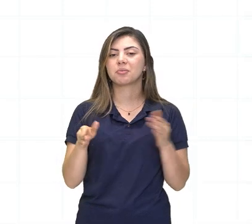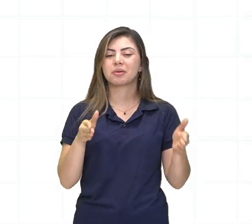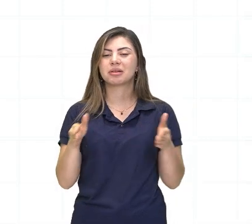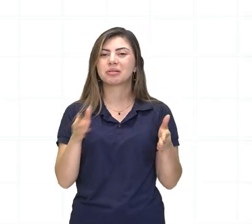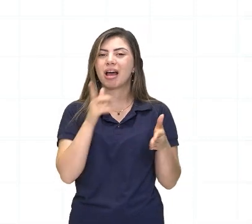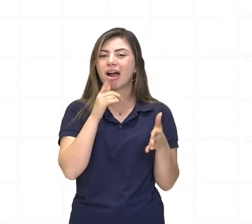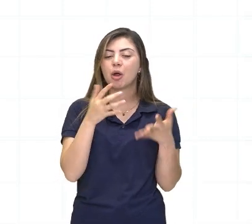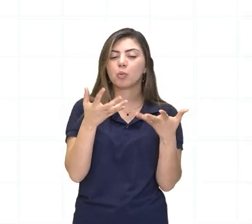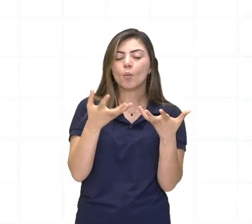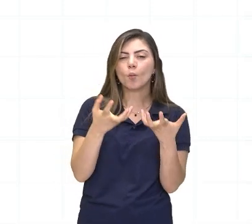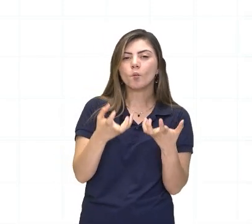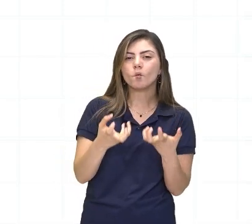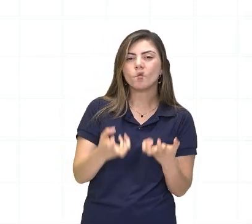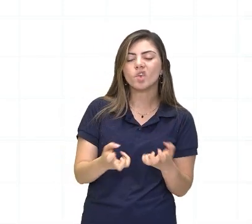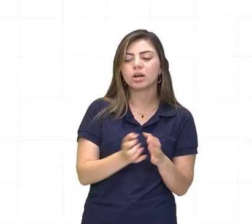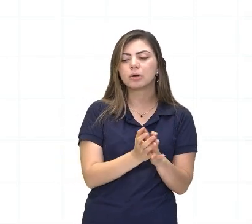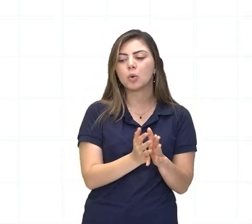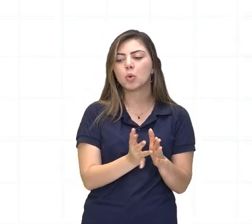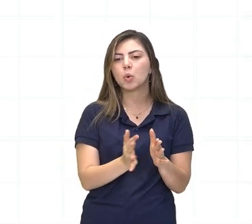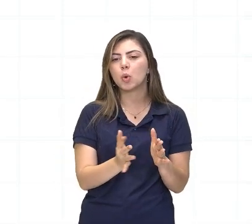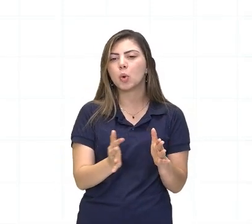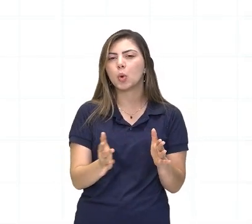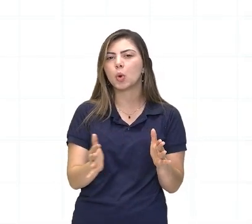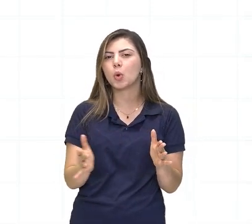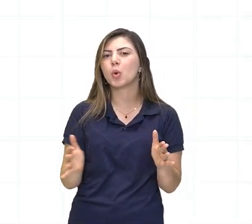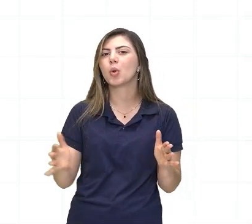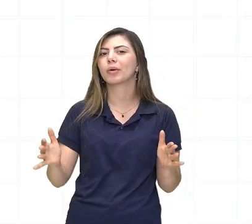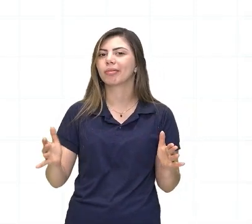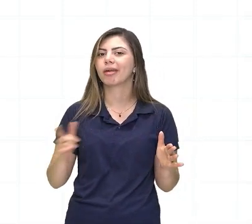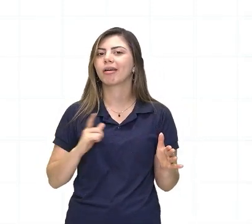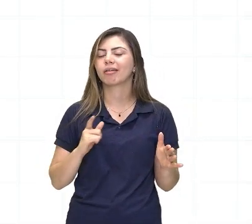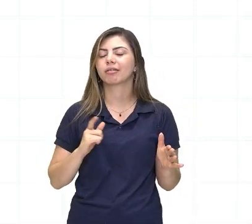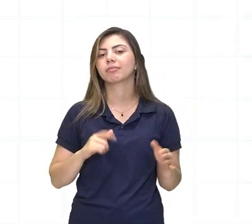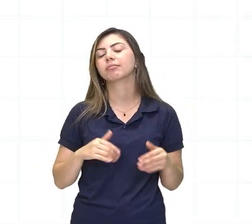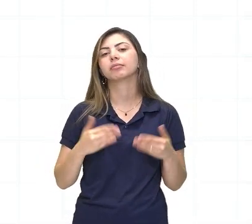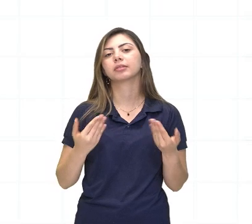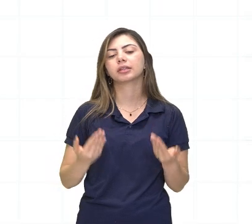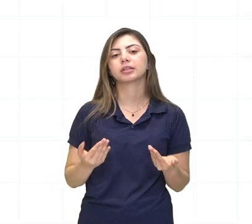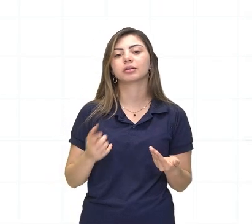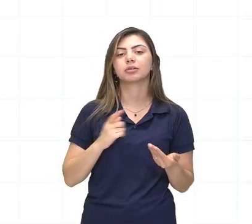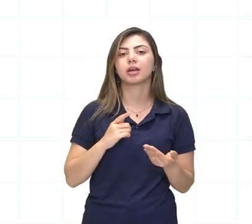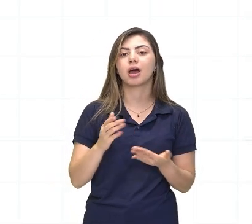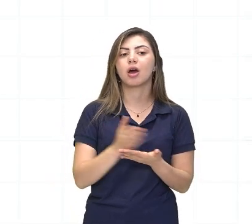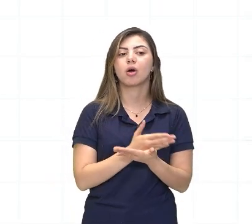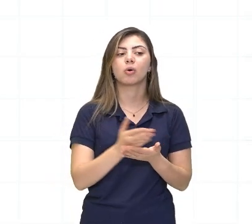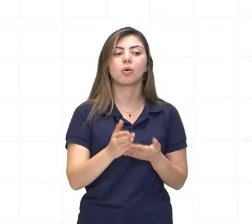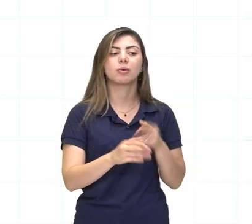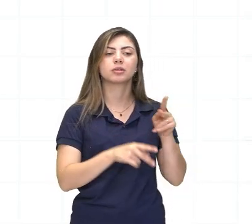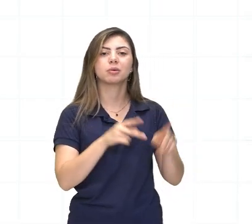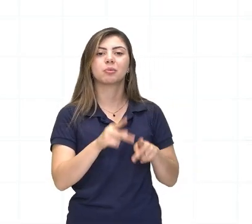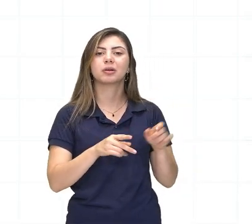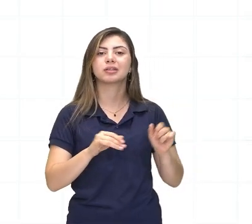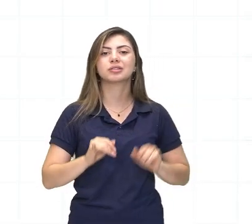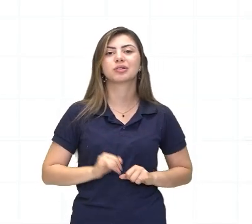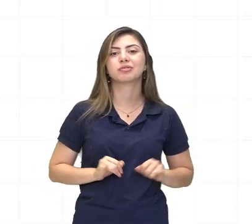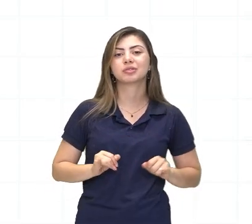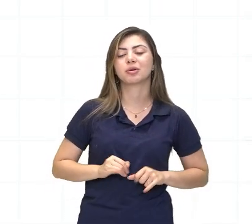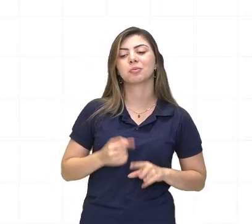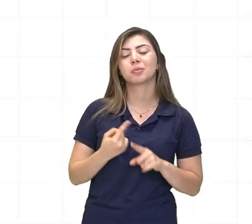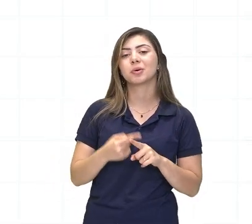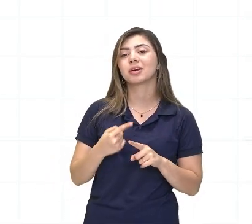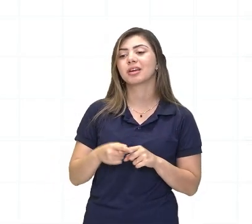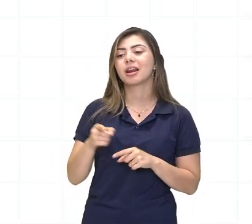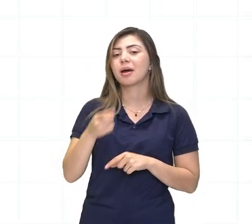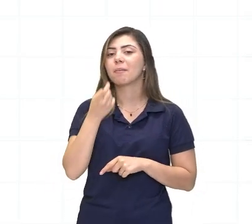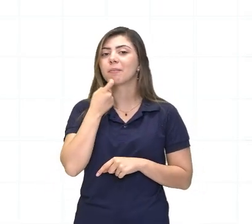se prolongado e sendo mais extremas. Isso faz com que determinadas populações sofram, acho que dependem principalmente. Todo